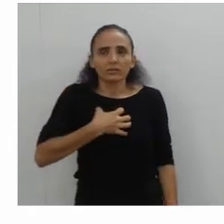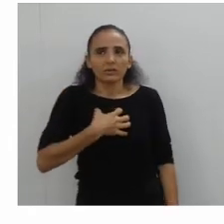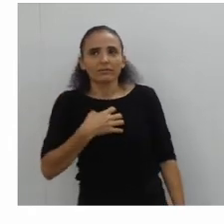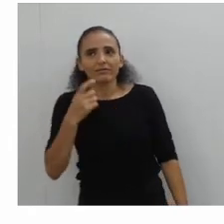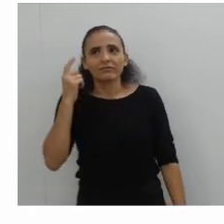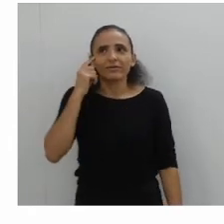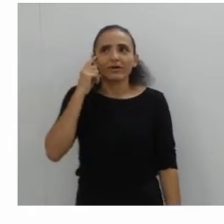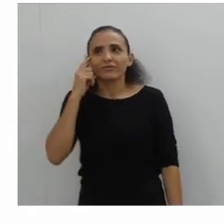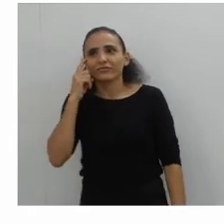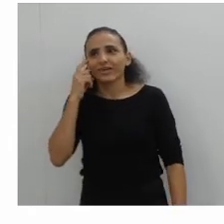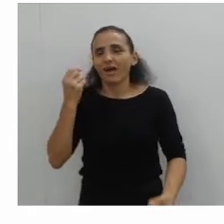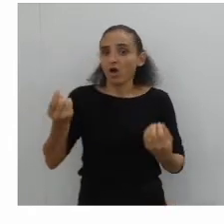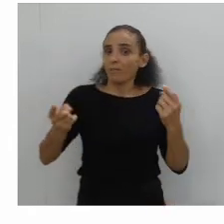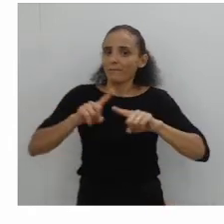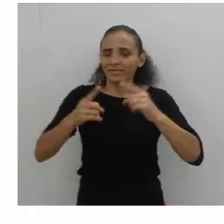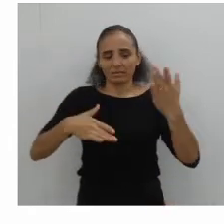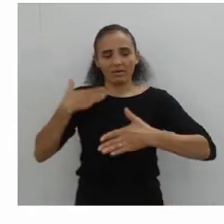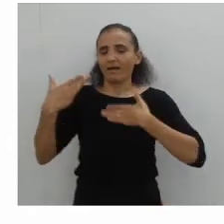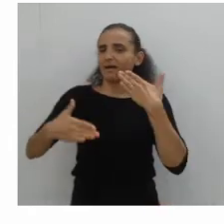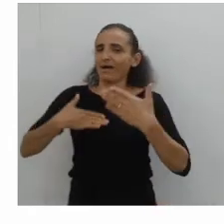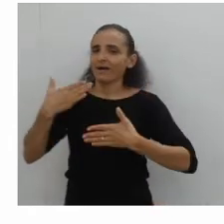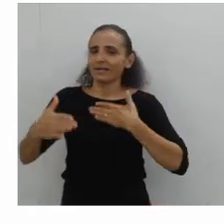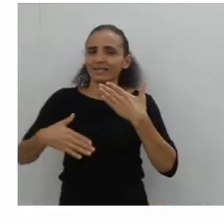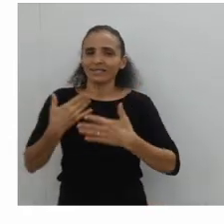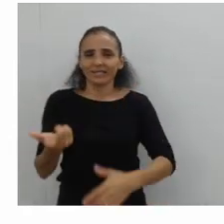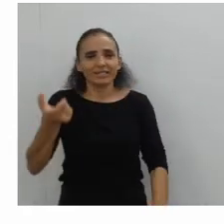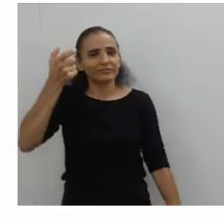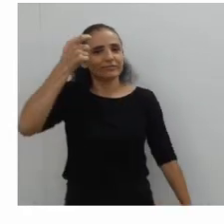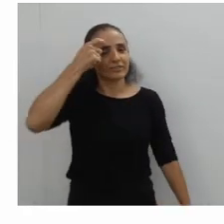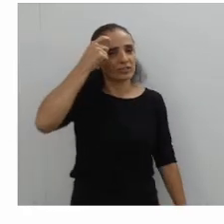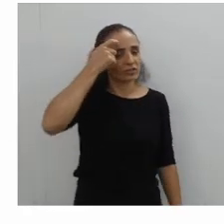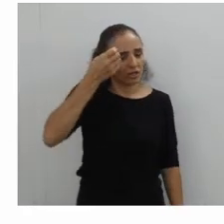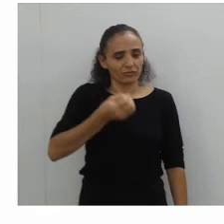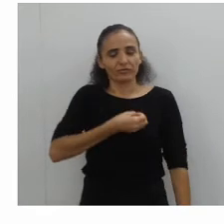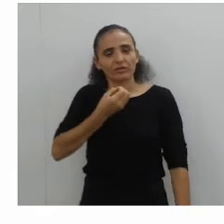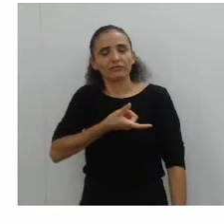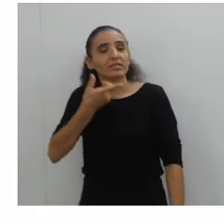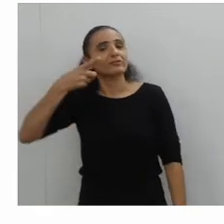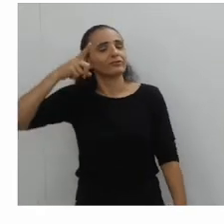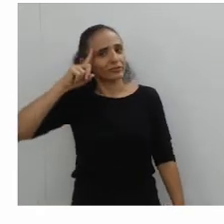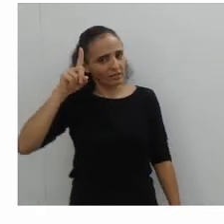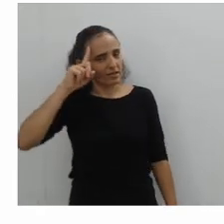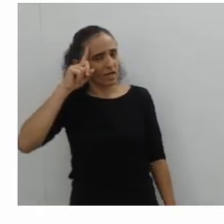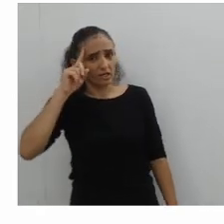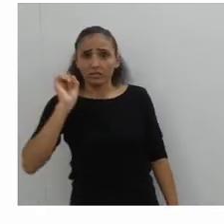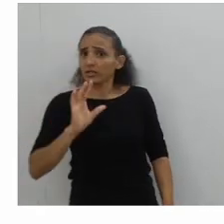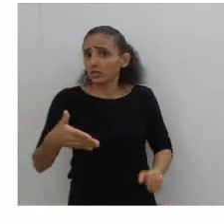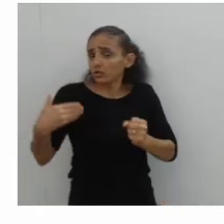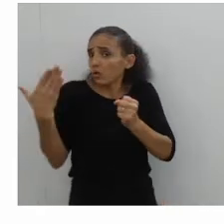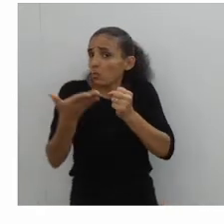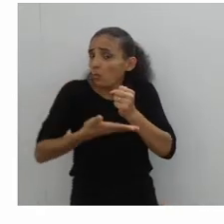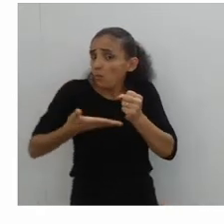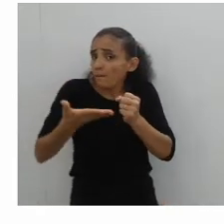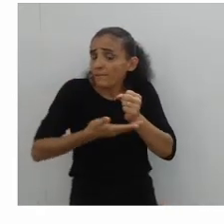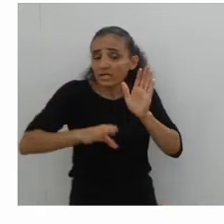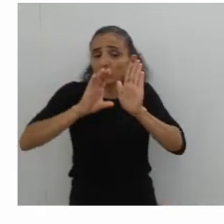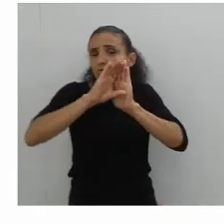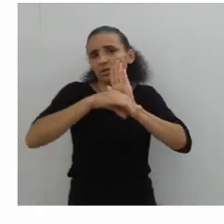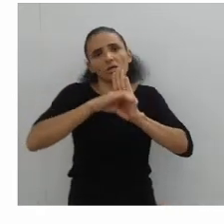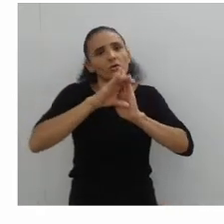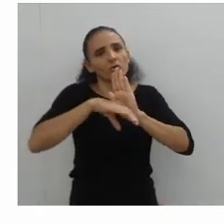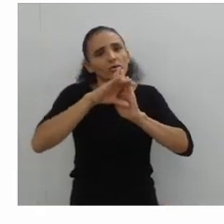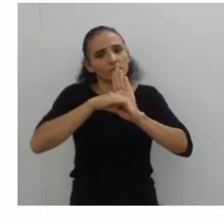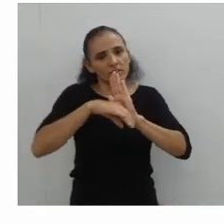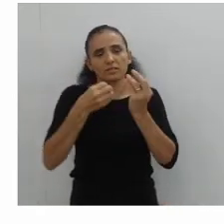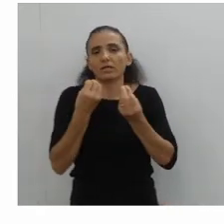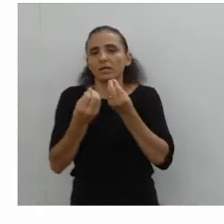de alegria e de uma consciência de ser diferente da vida cotidiana. Basicamente, galera, esse é o conceito de